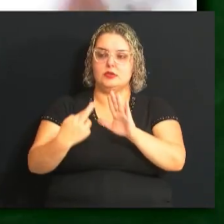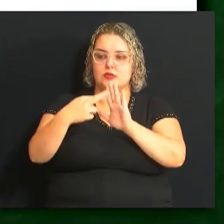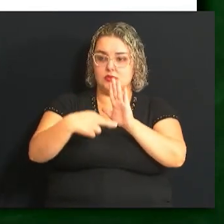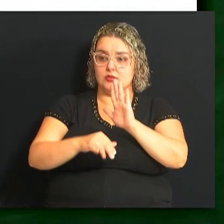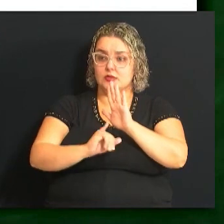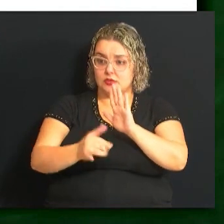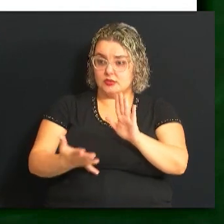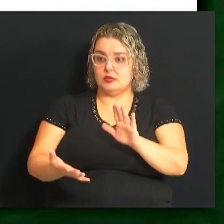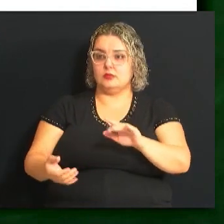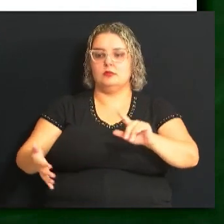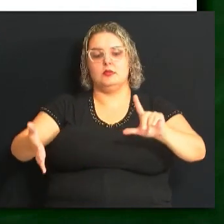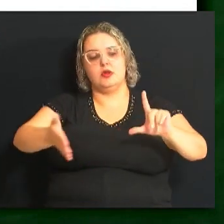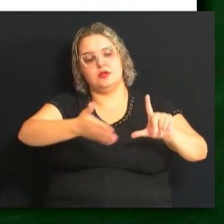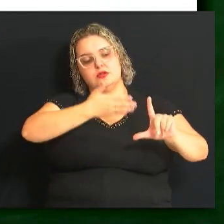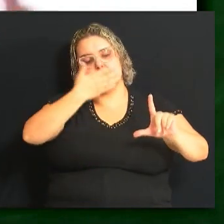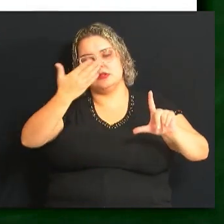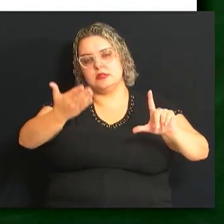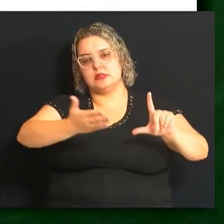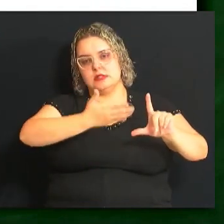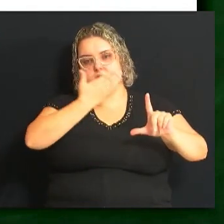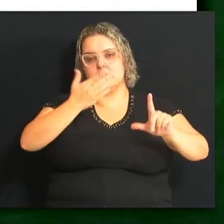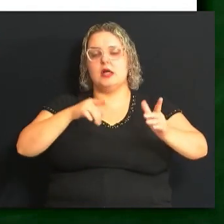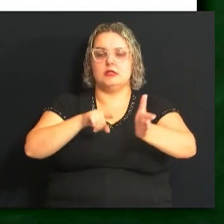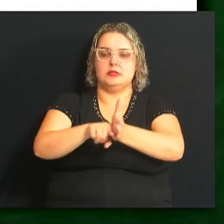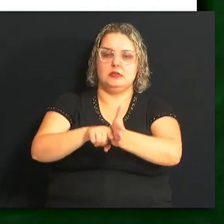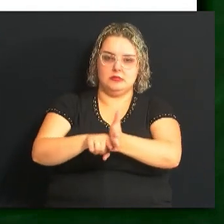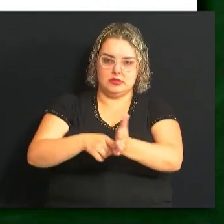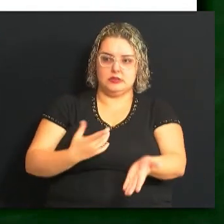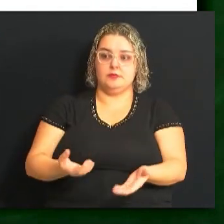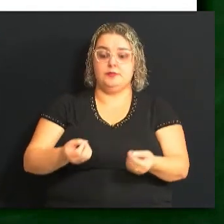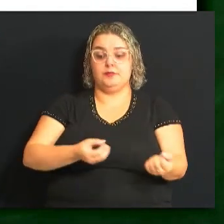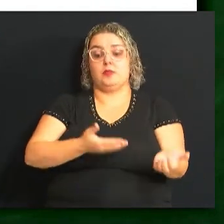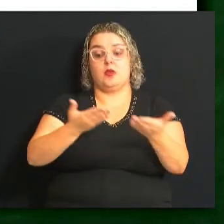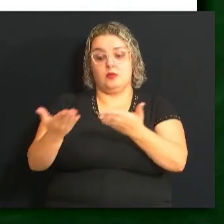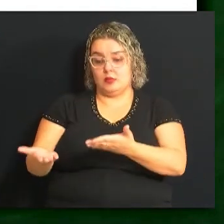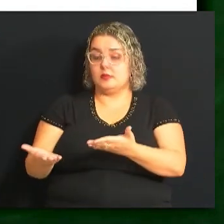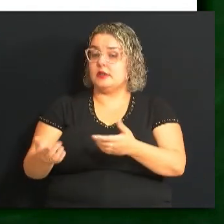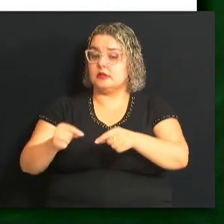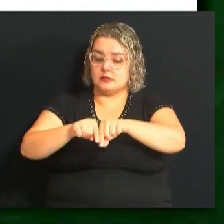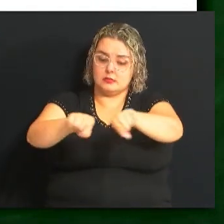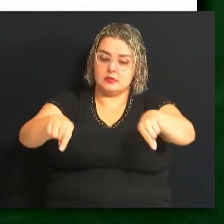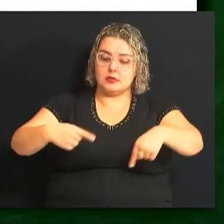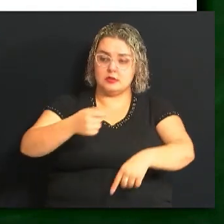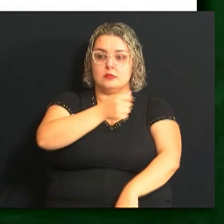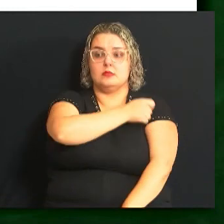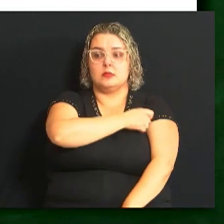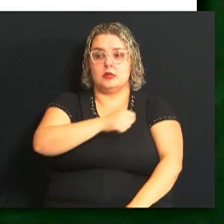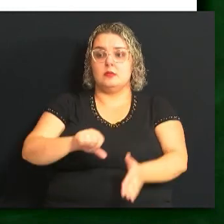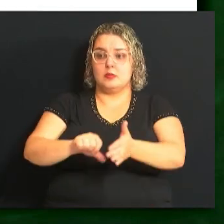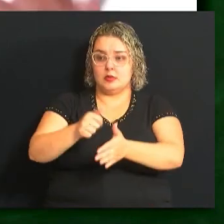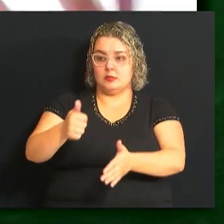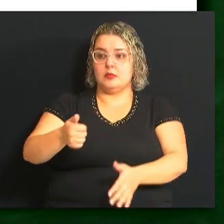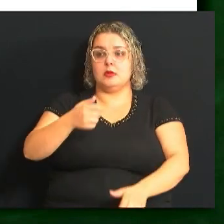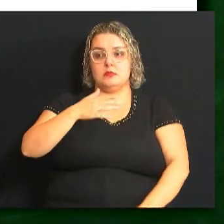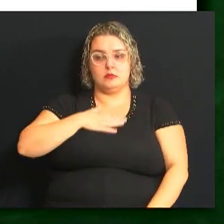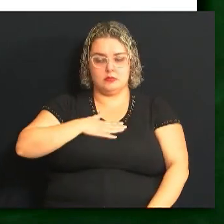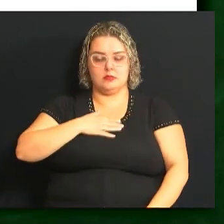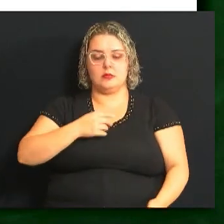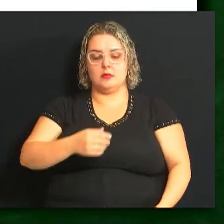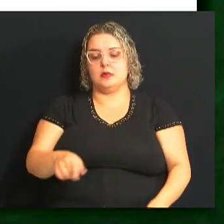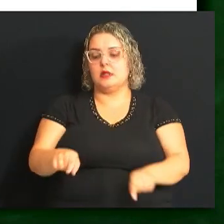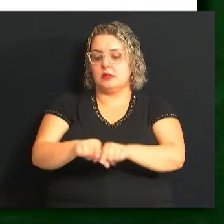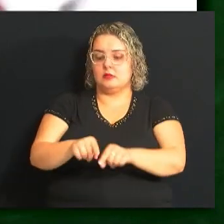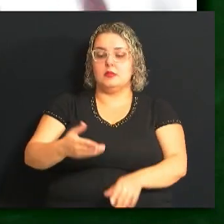slides da pesquisa, e eles vão apresentar isso para os colegas da classe. Primeiro apresenta para mim e para os colegas têm esse